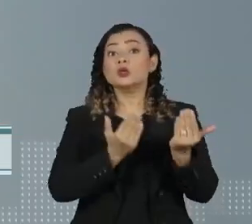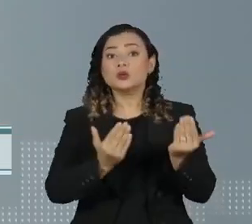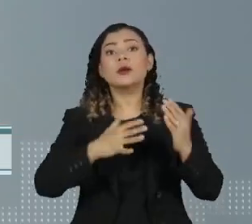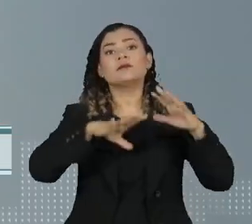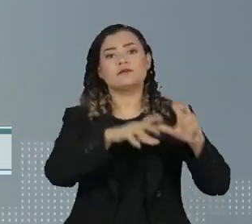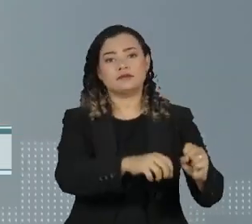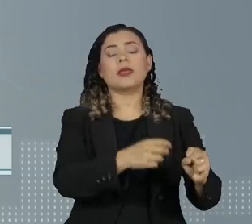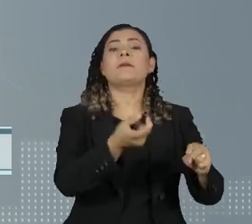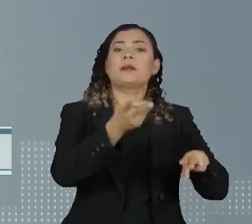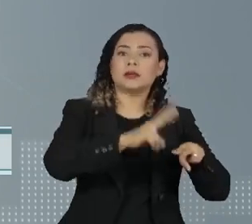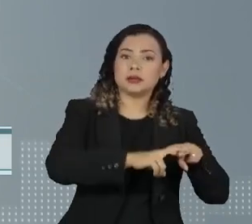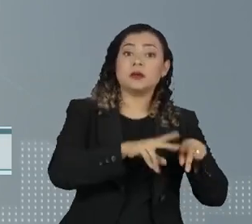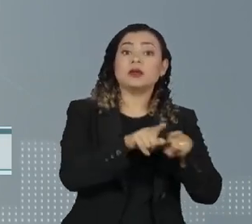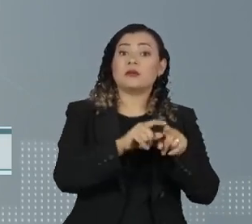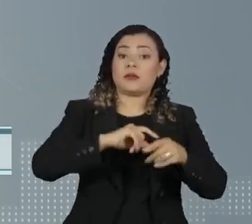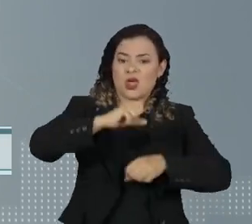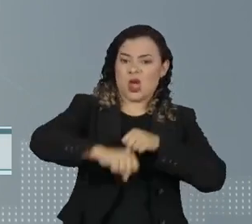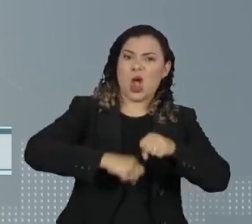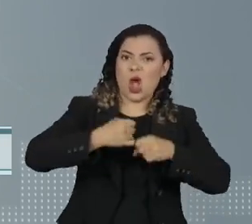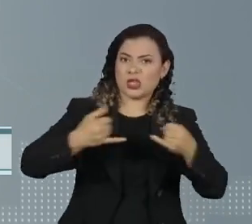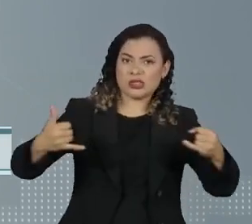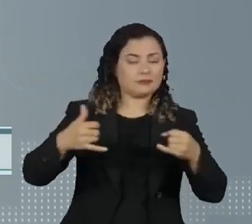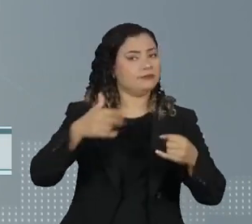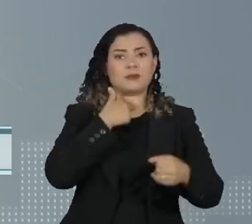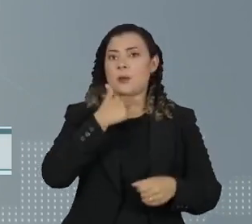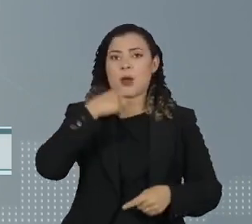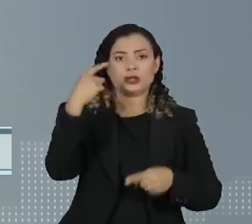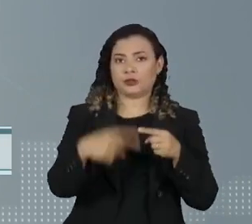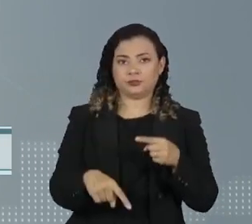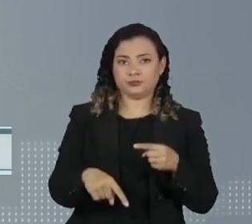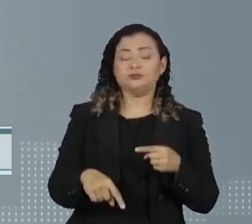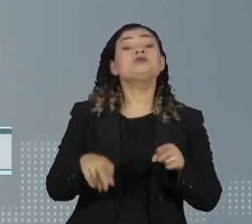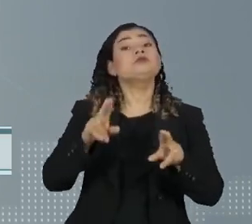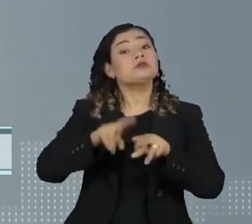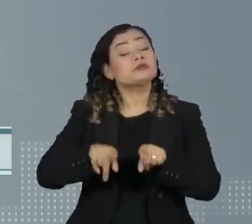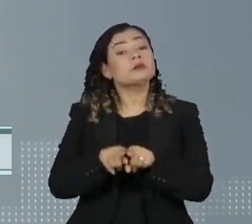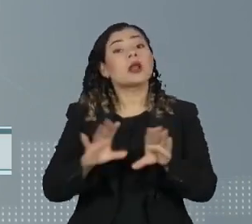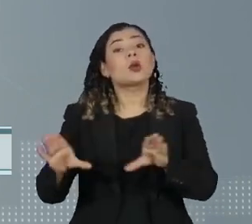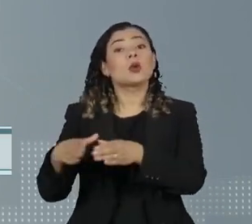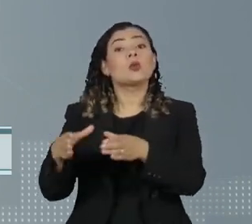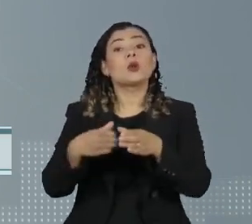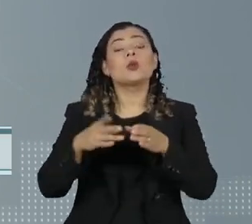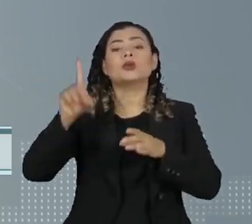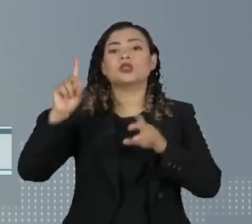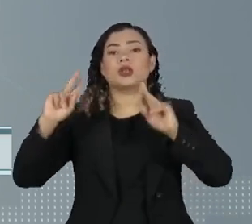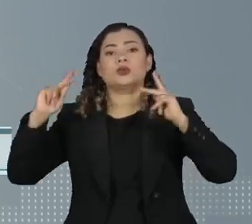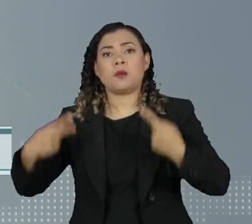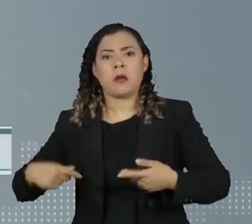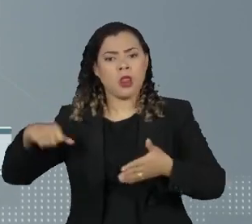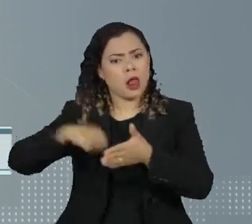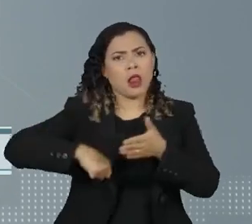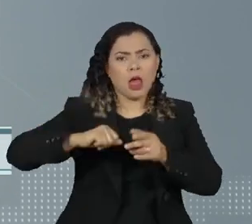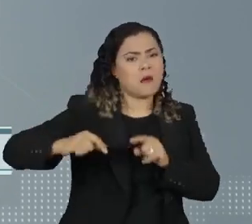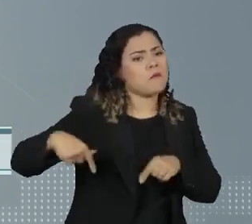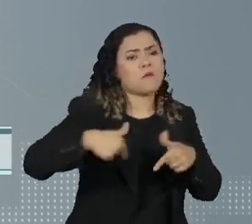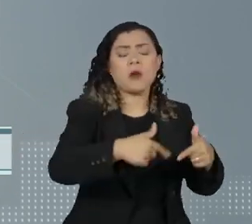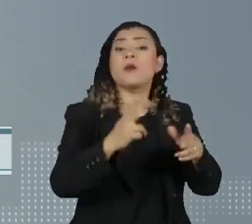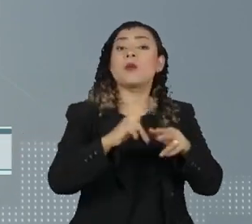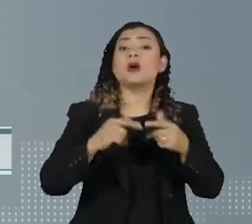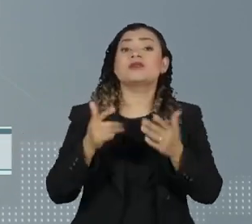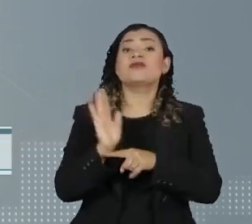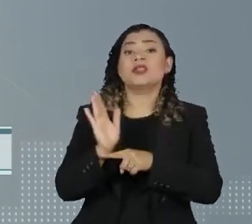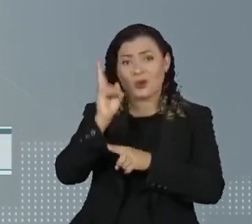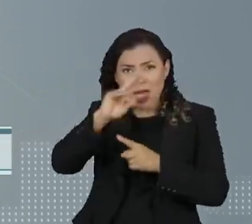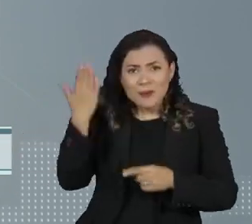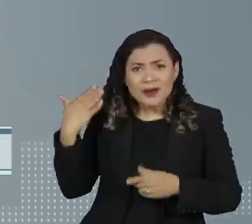e veta o uso de cordas por exemplo a decisão responde a ação movida por vários grupos de direitos humanos depois da circulação deste